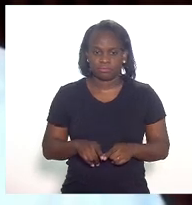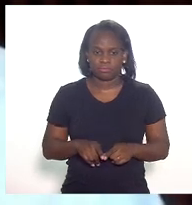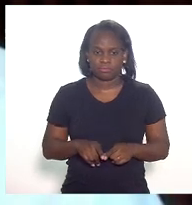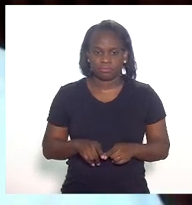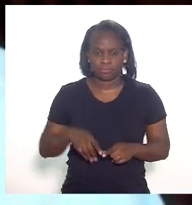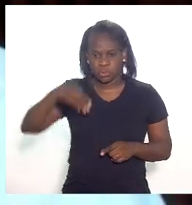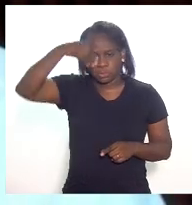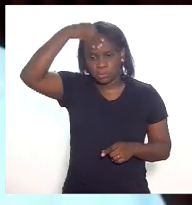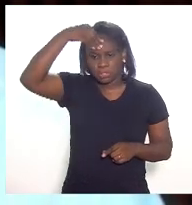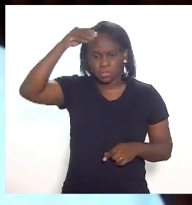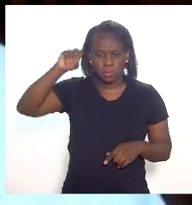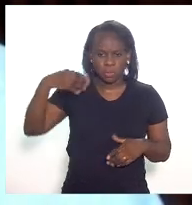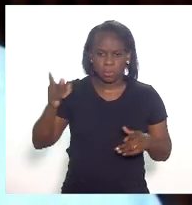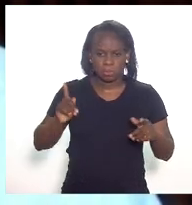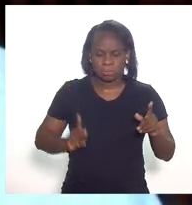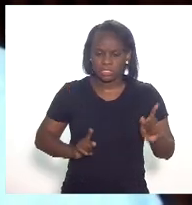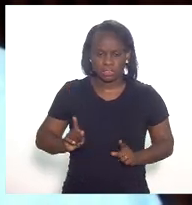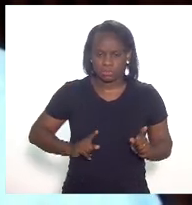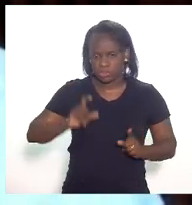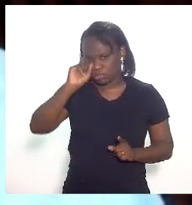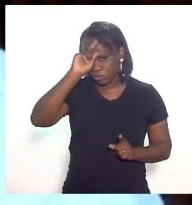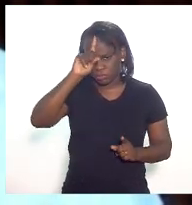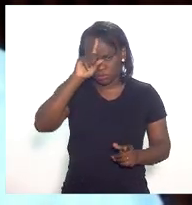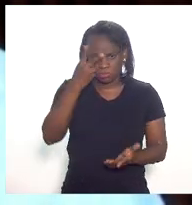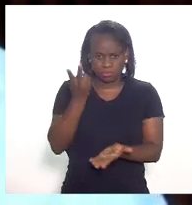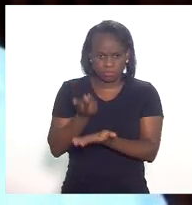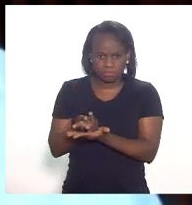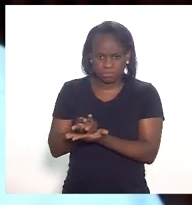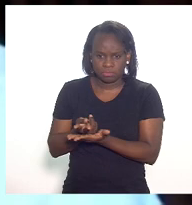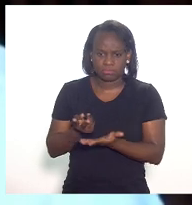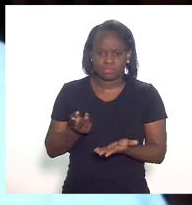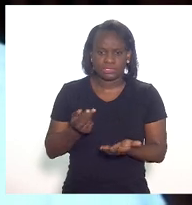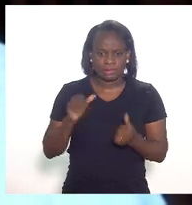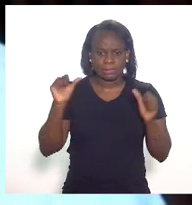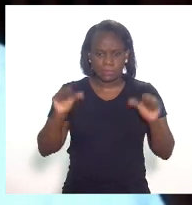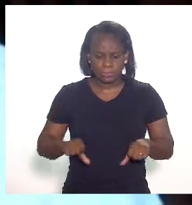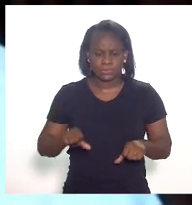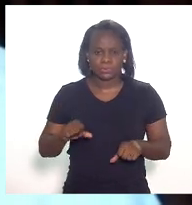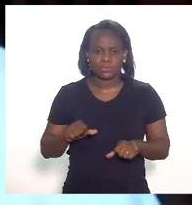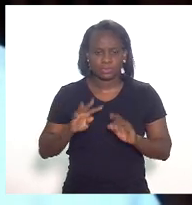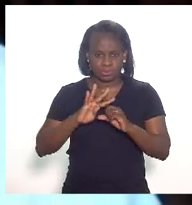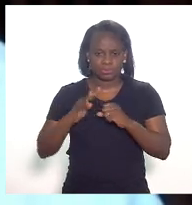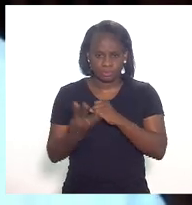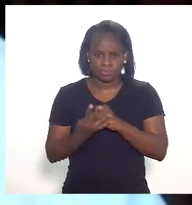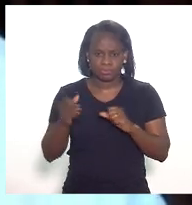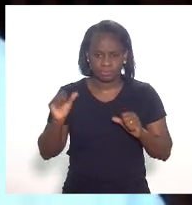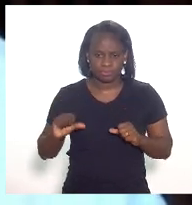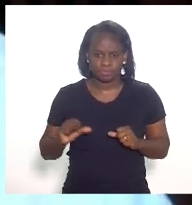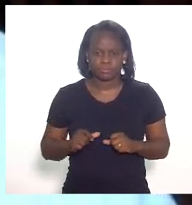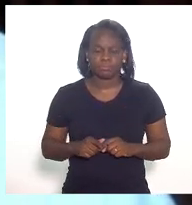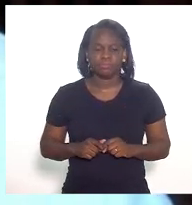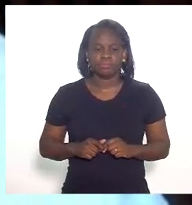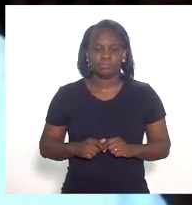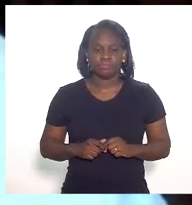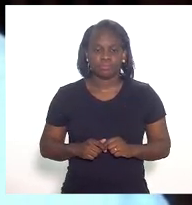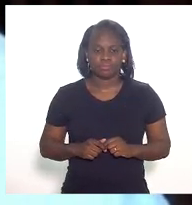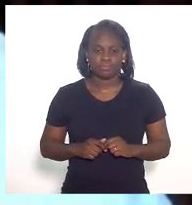um sobrinho ou primo hospitalizado com um estado bem crítico de Covid e